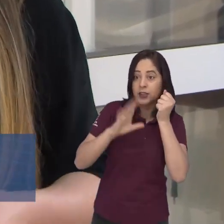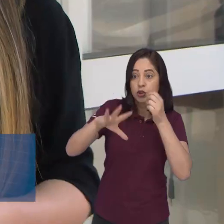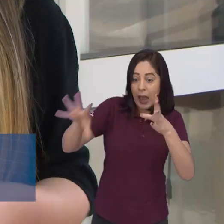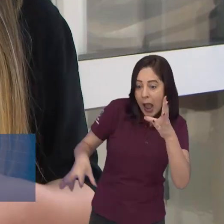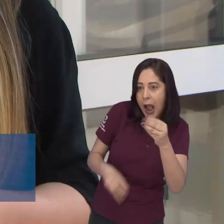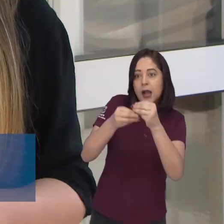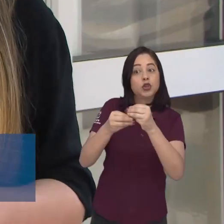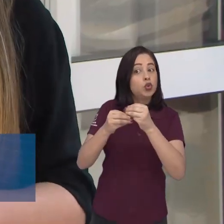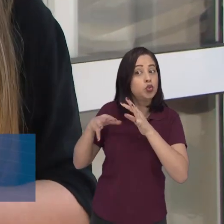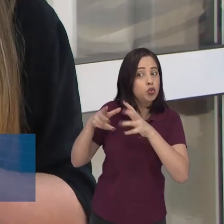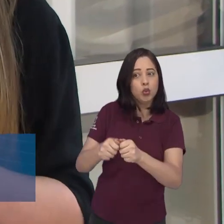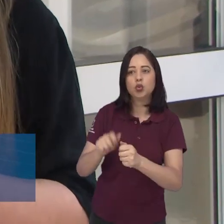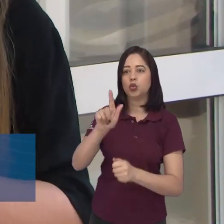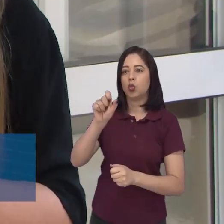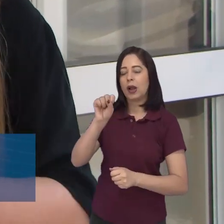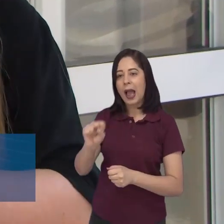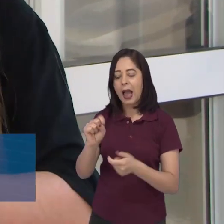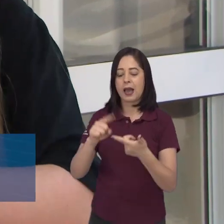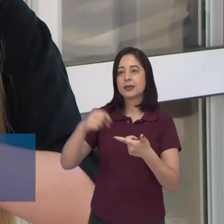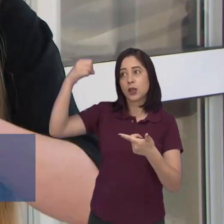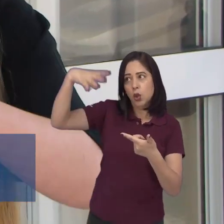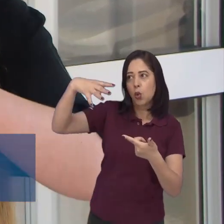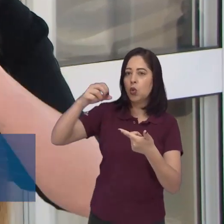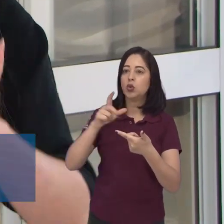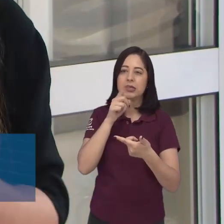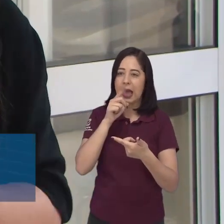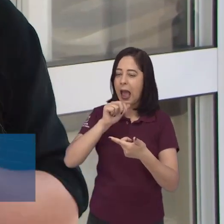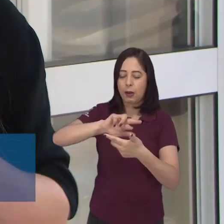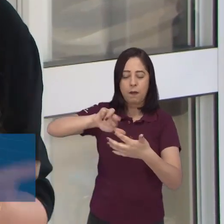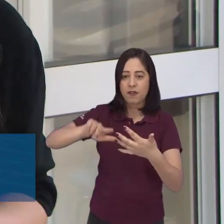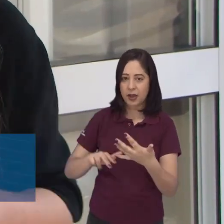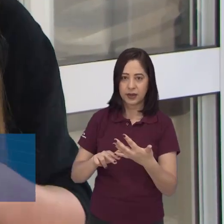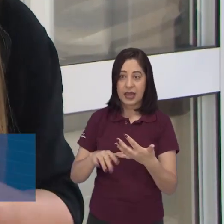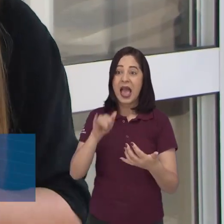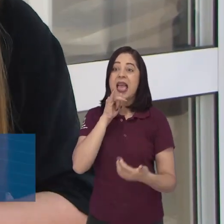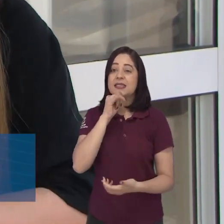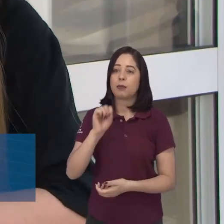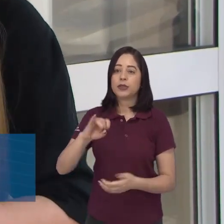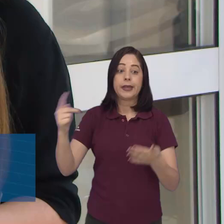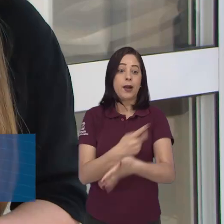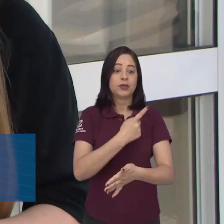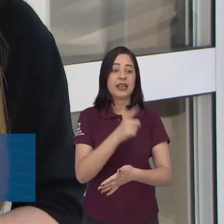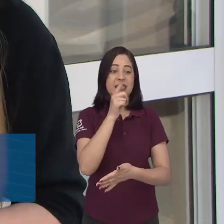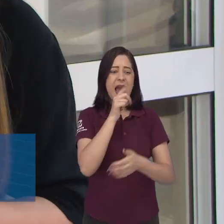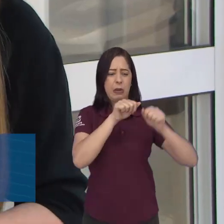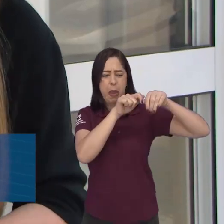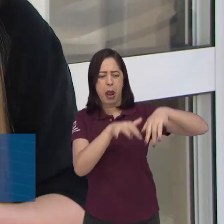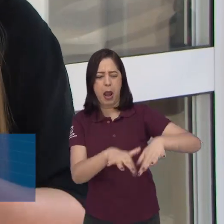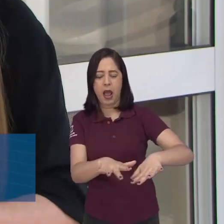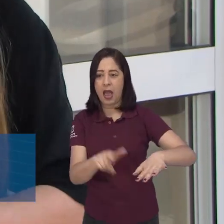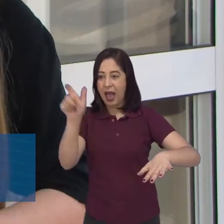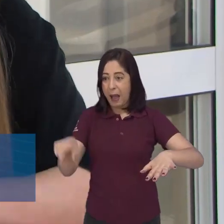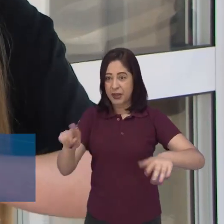luz, gás, manutenção. Então, assim, se tiver um vazamento e a água aumentar muito, a pessoa não vai ter que arcar com nada